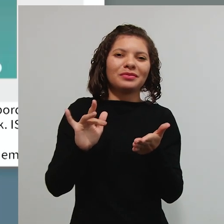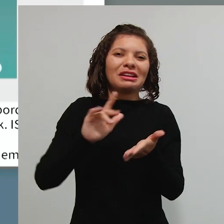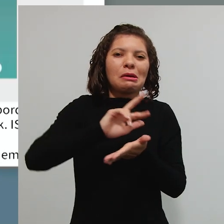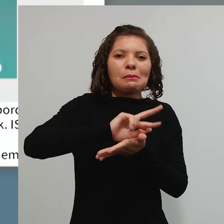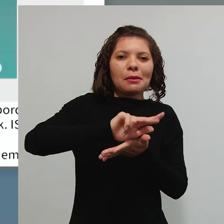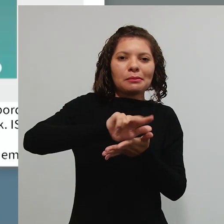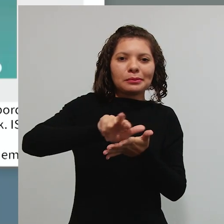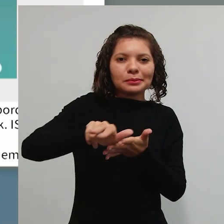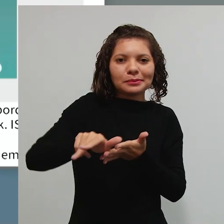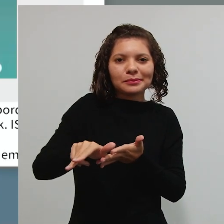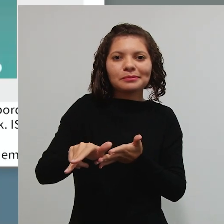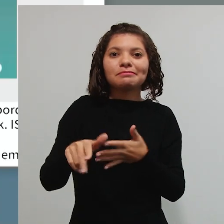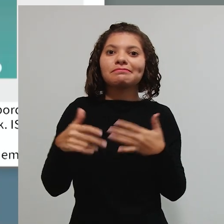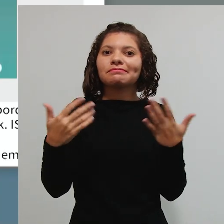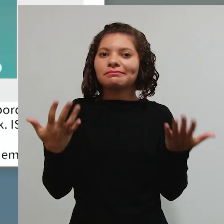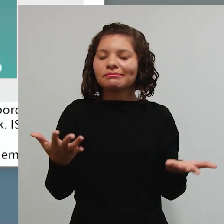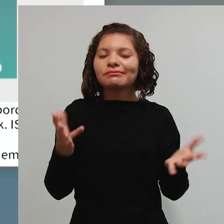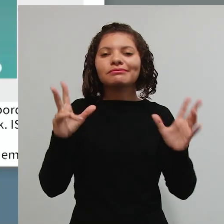diversidade.